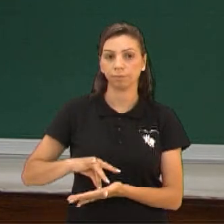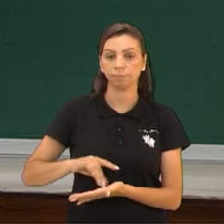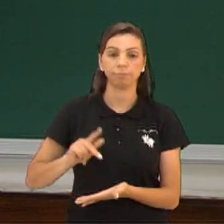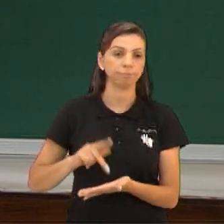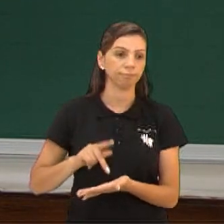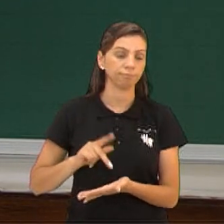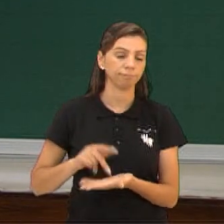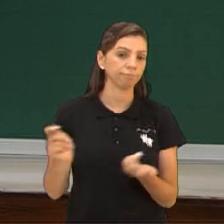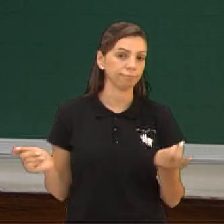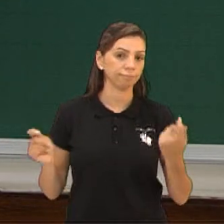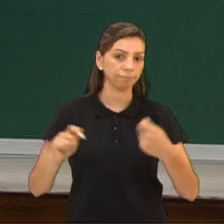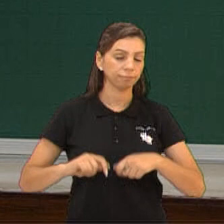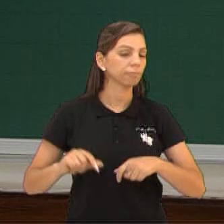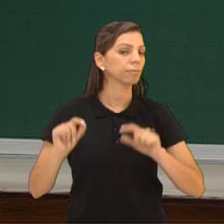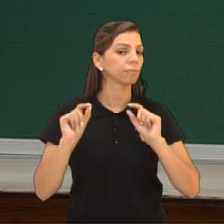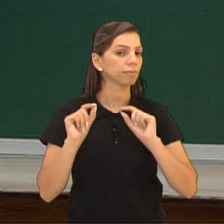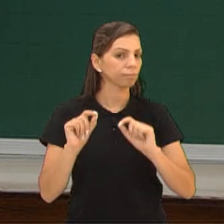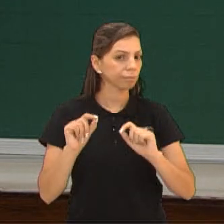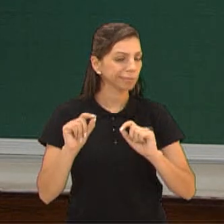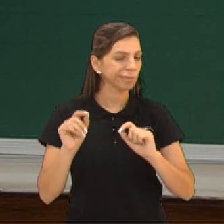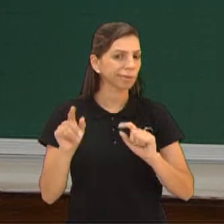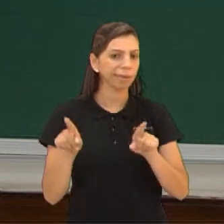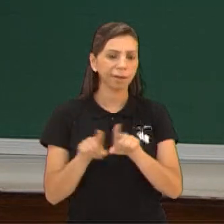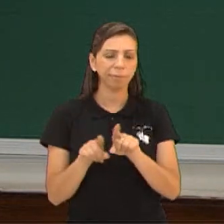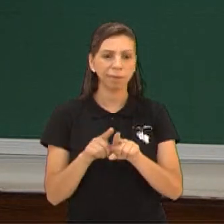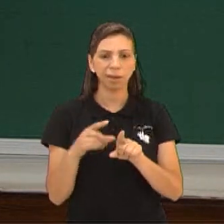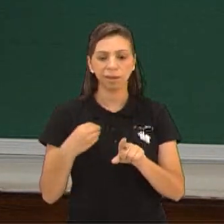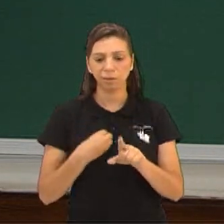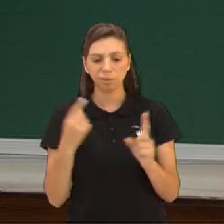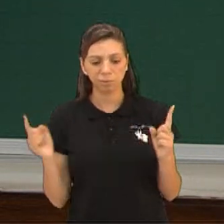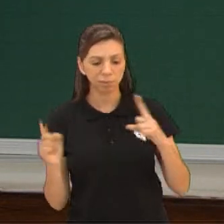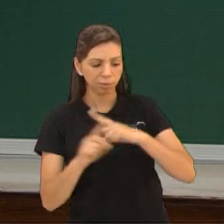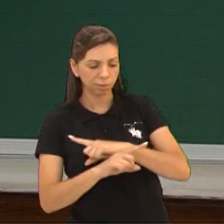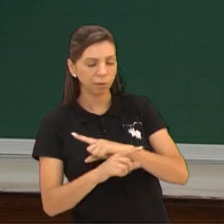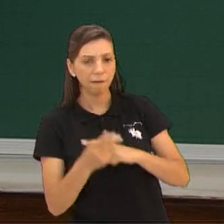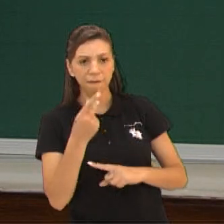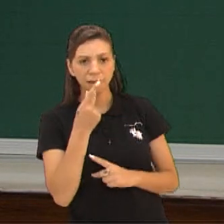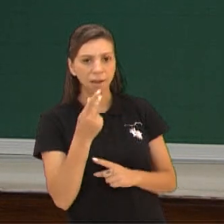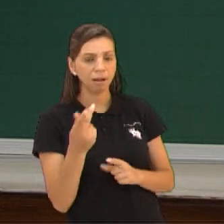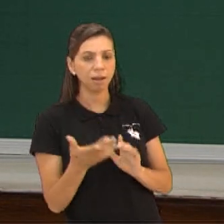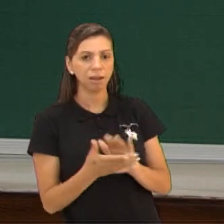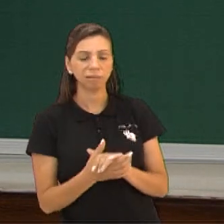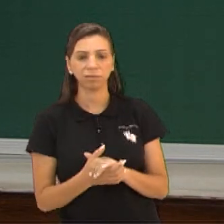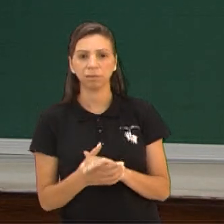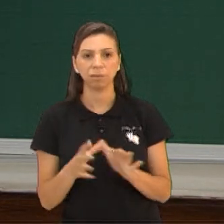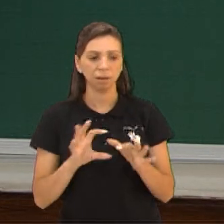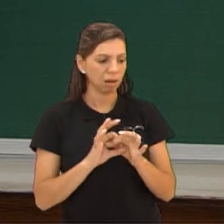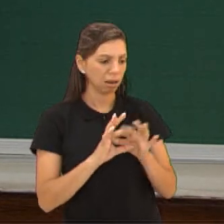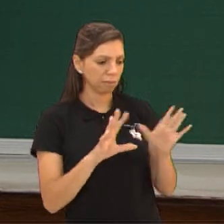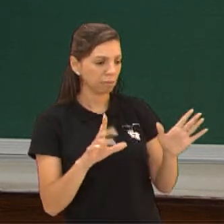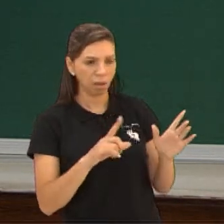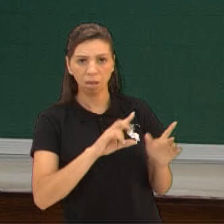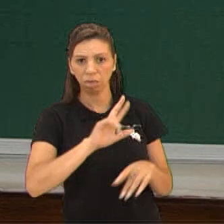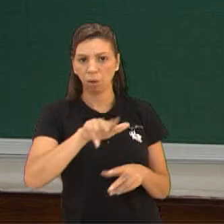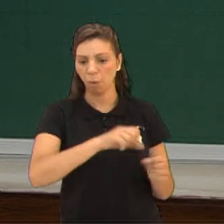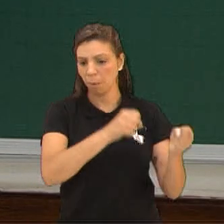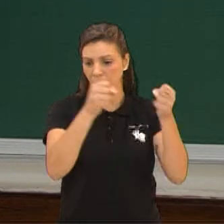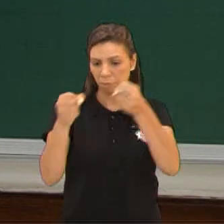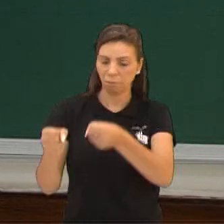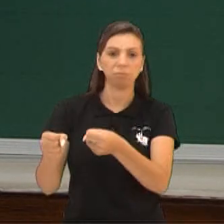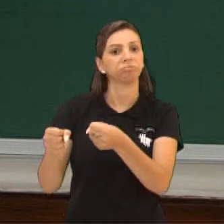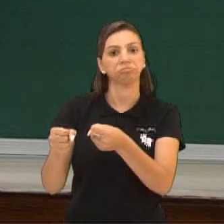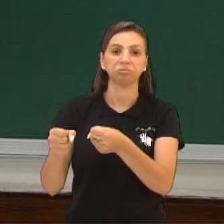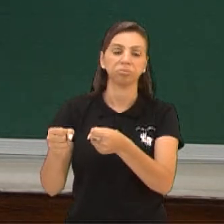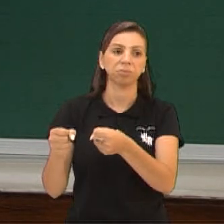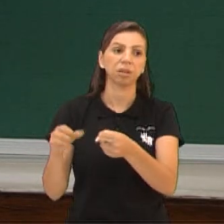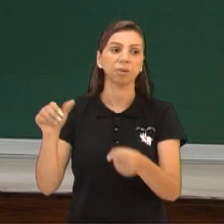dessa possibilidade, nós vamos ver que também existe o contraditório disso. Tem gente que vai dizer que não, que a liberdade não é uma imposição, consequentemente